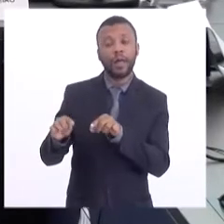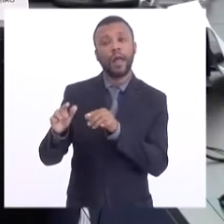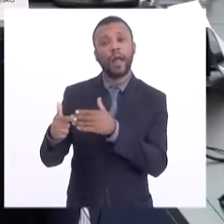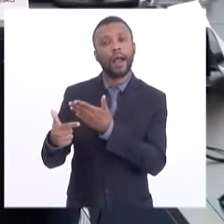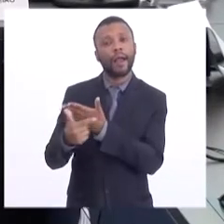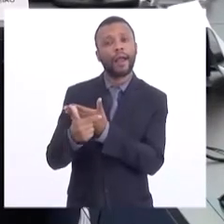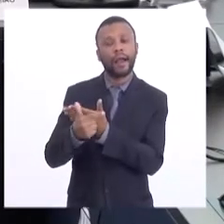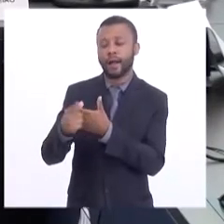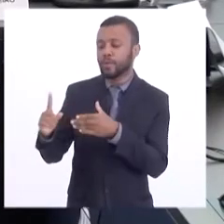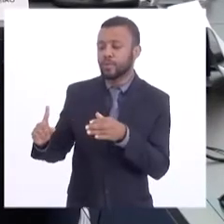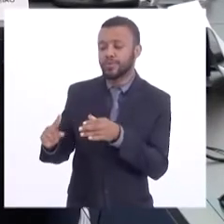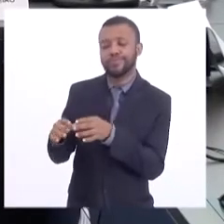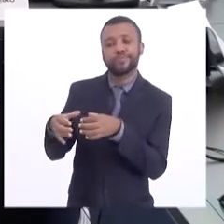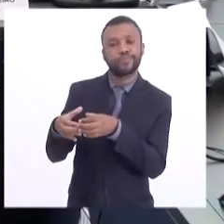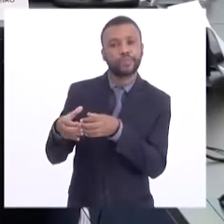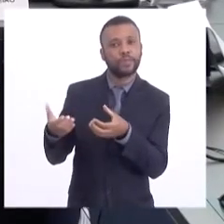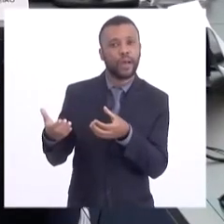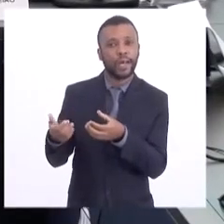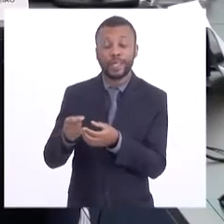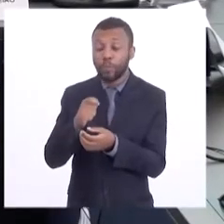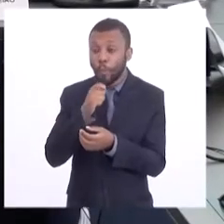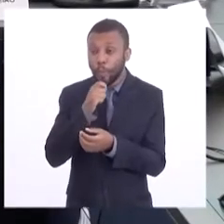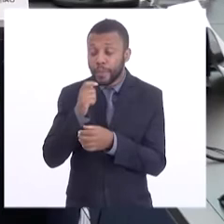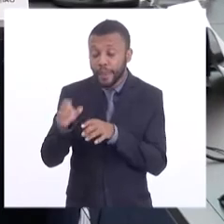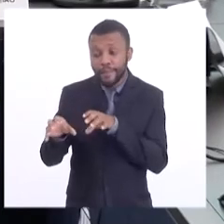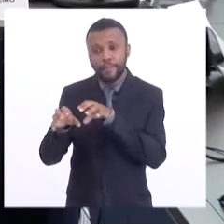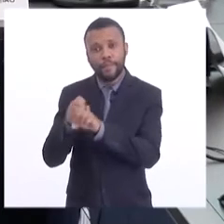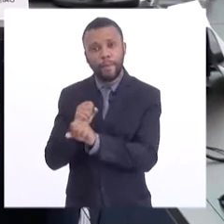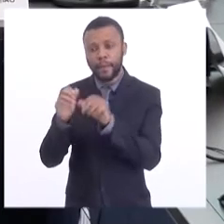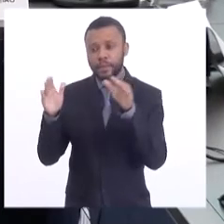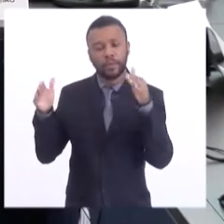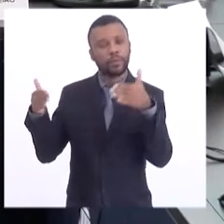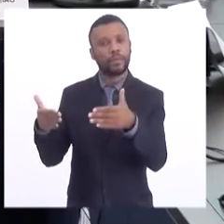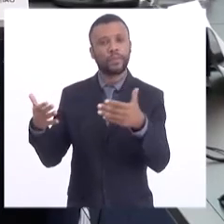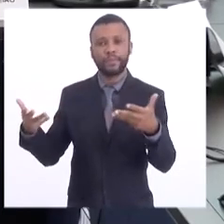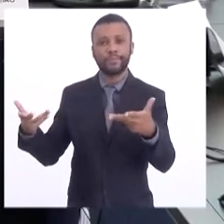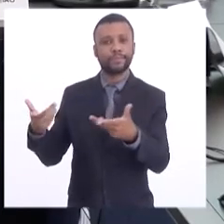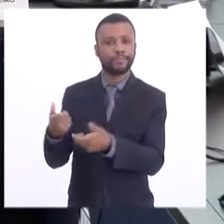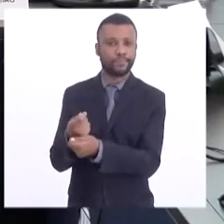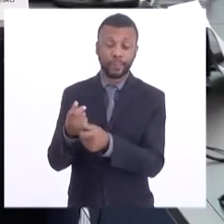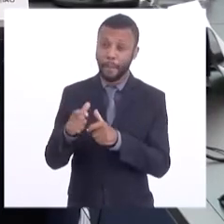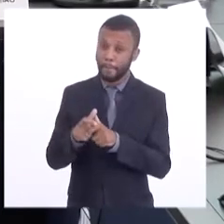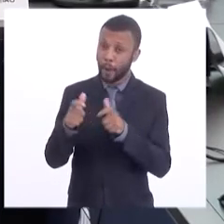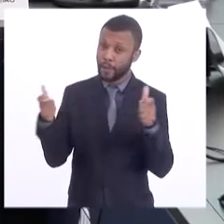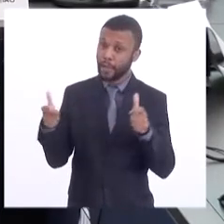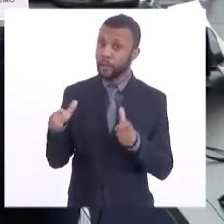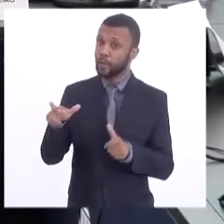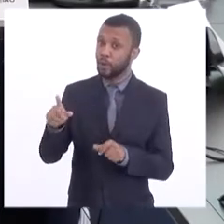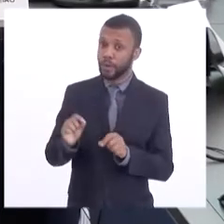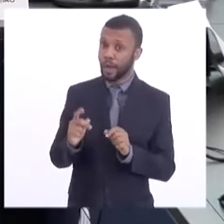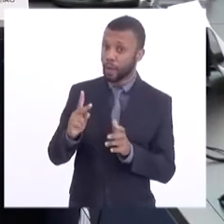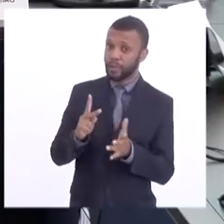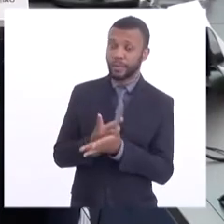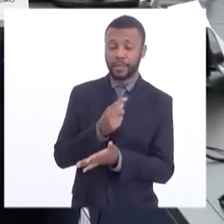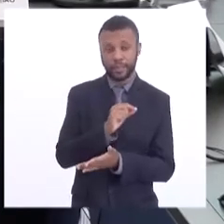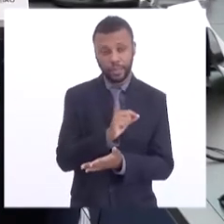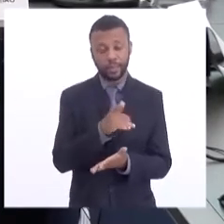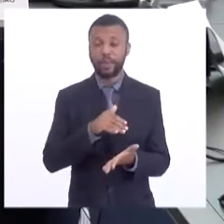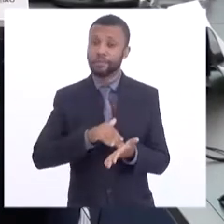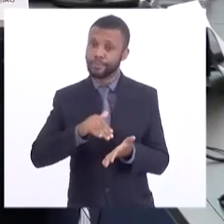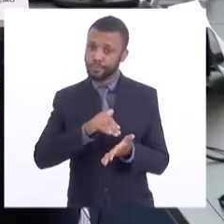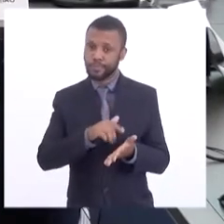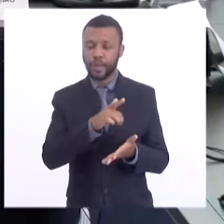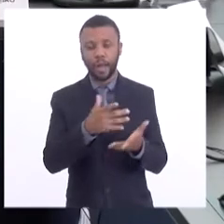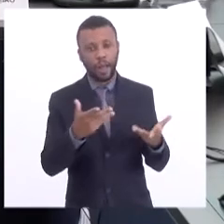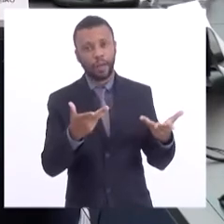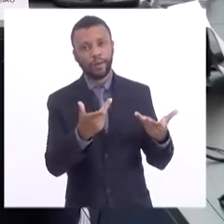condicionado o e sem qualificação A grande maioria não é o caso aqui porque o secretarias altamente